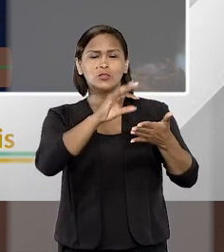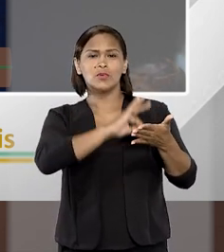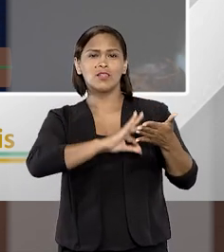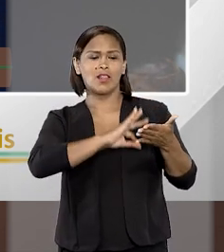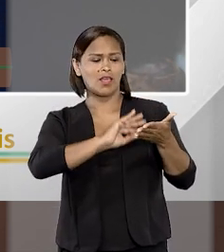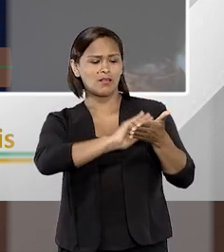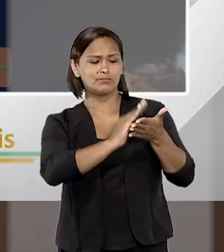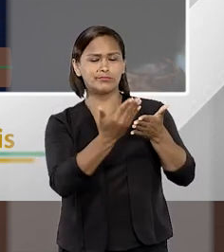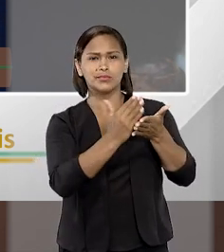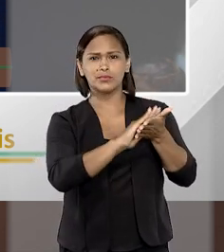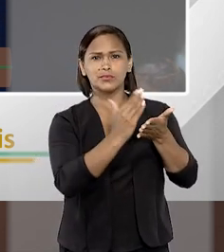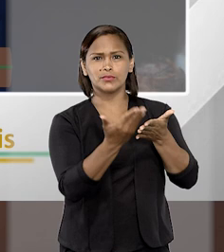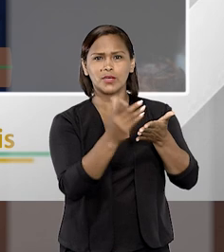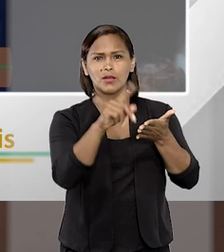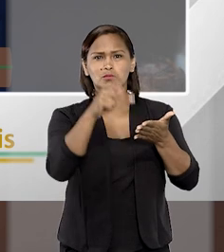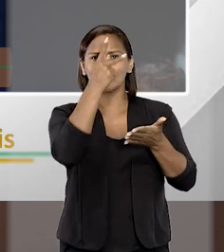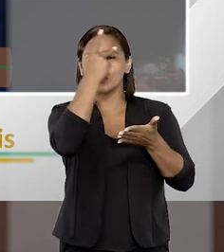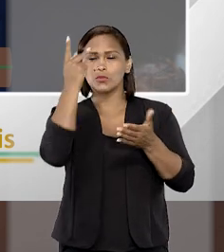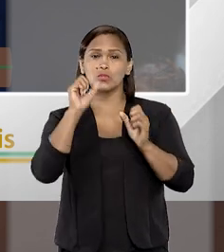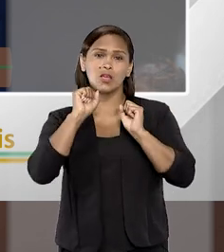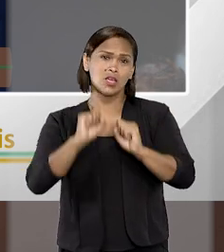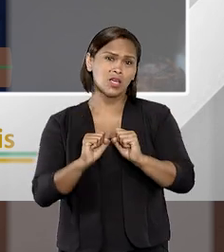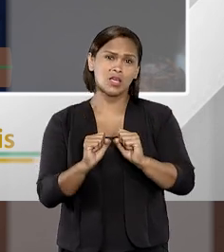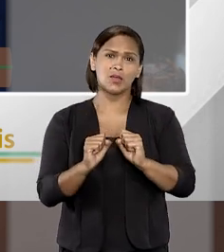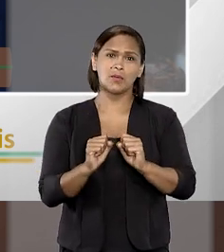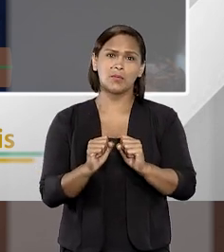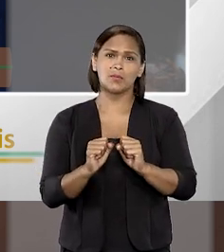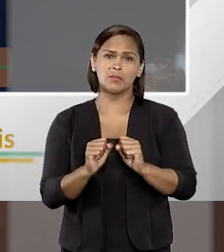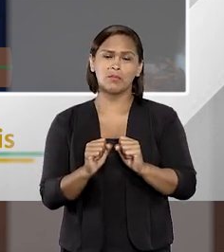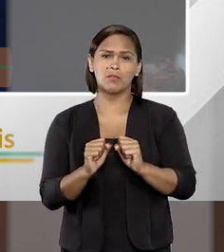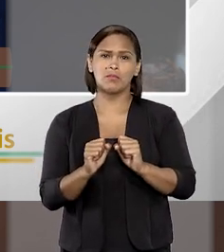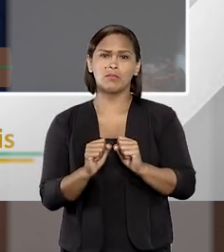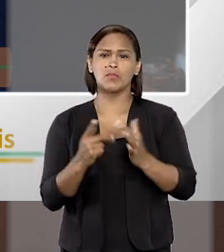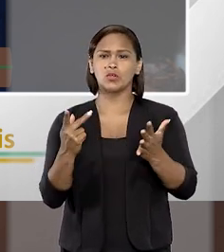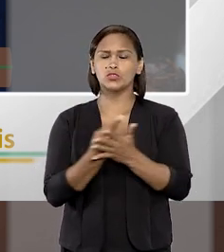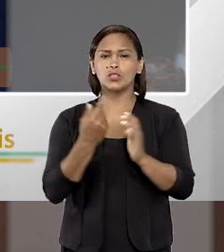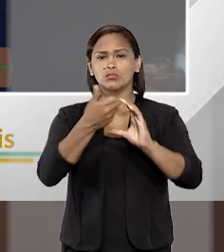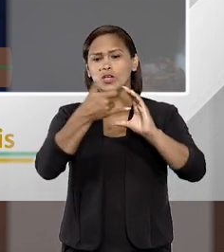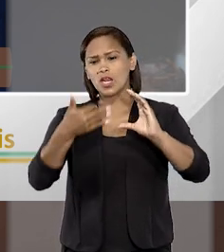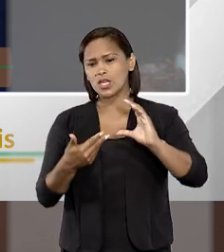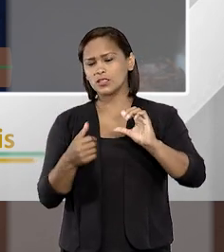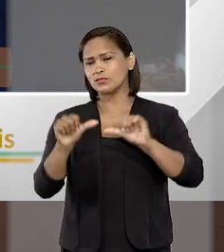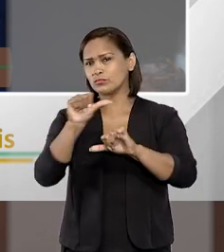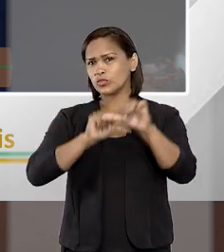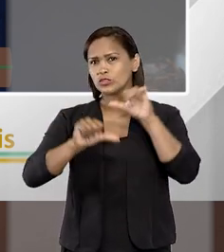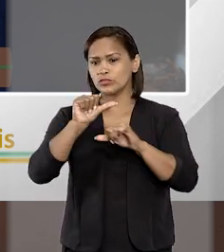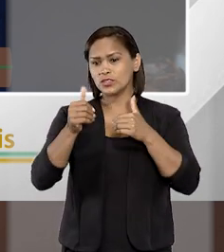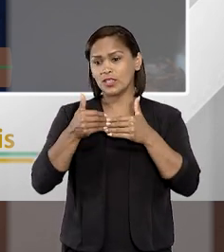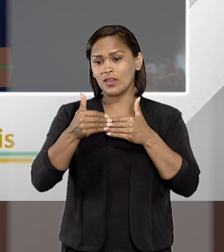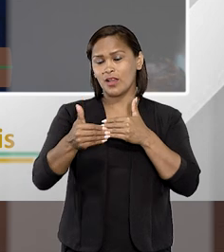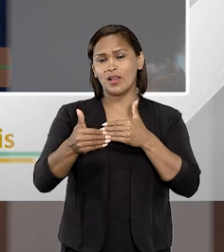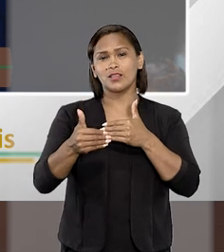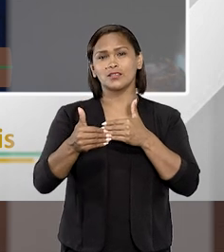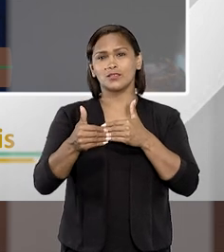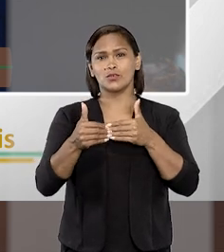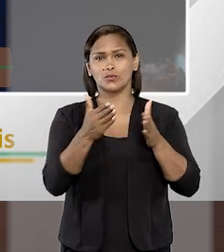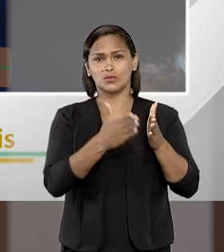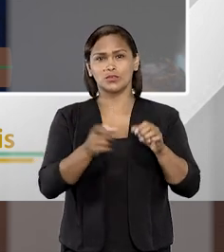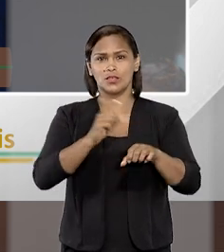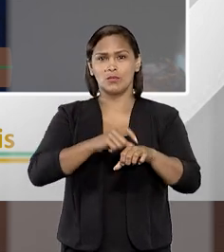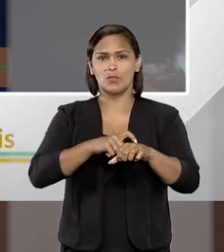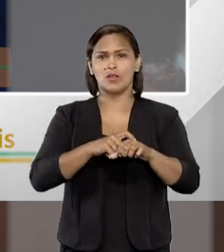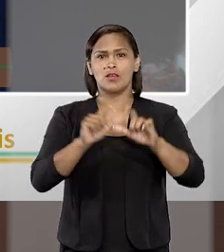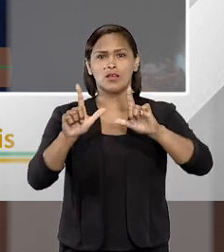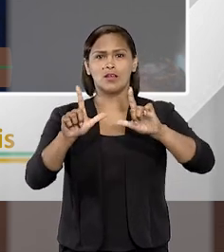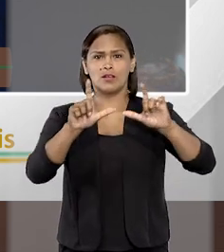delegacia de uma pessoa que pode até ter algumas características modificadas com o tempo a